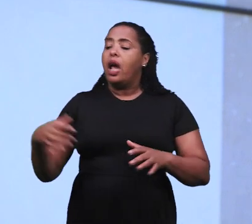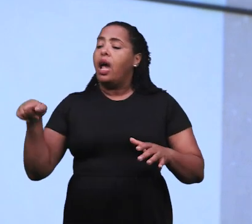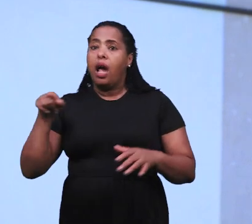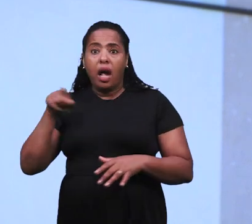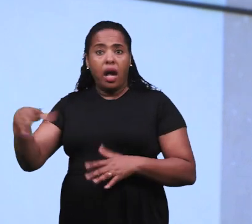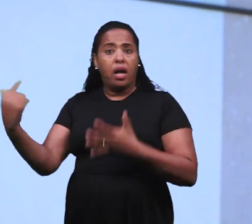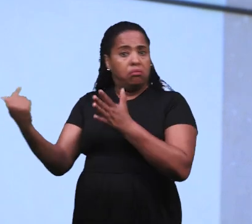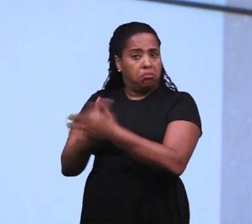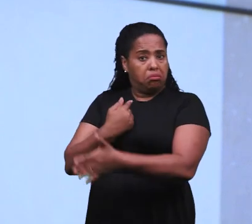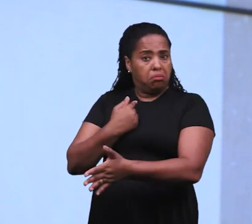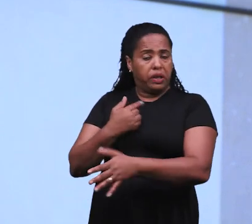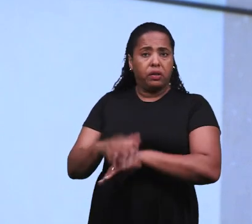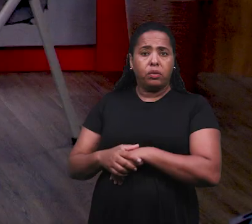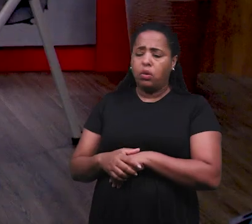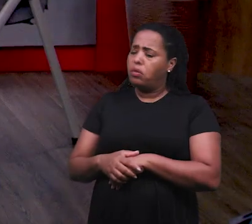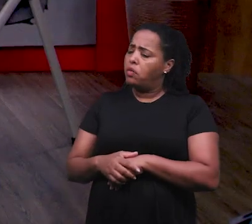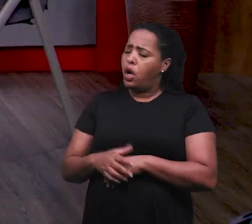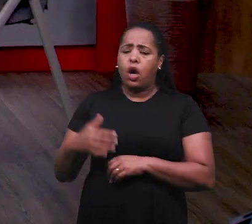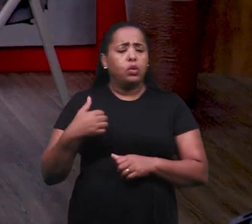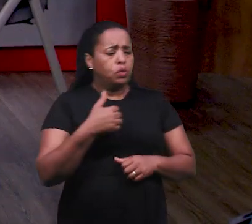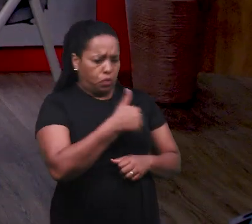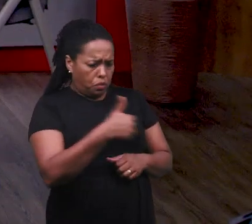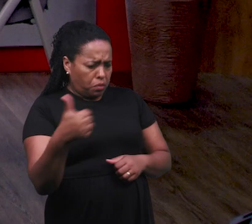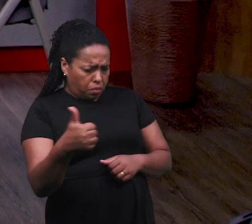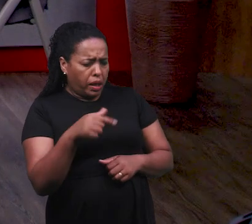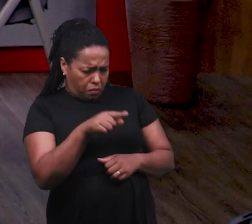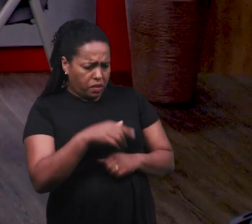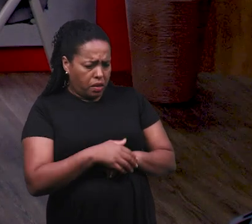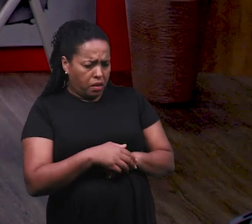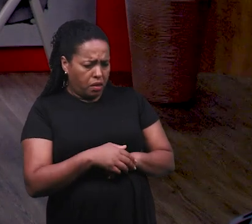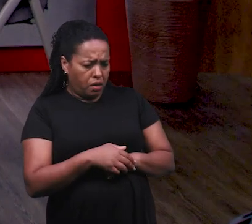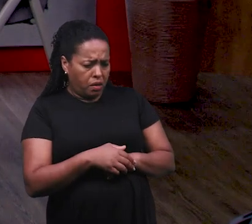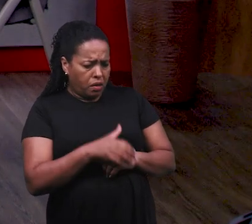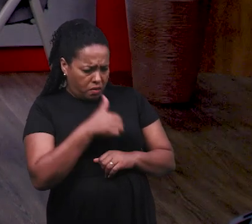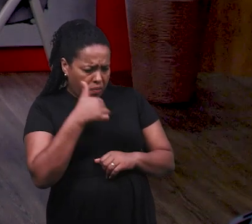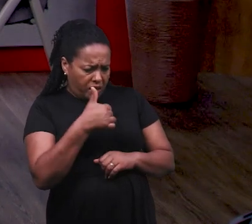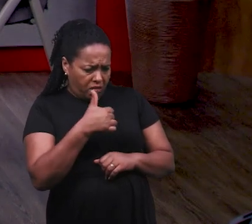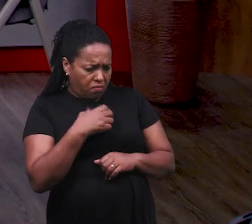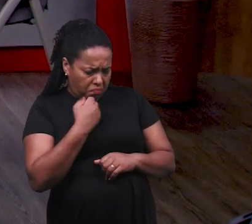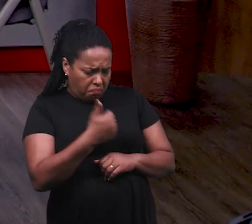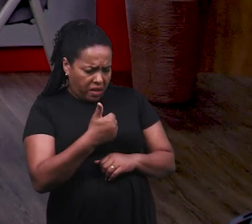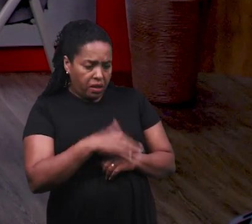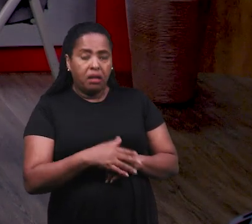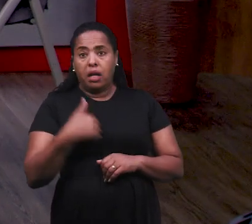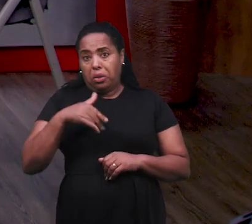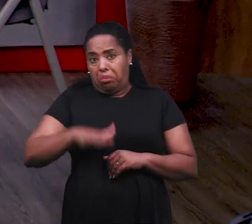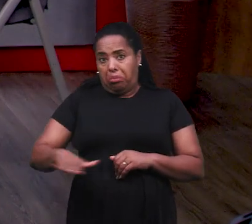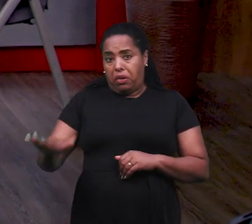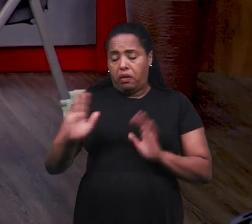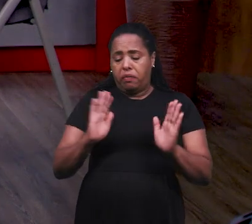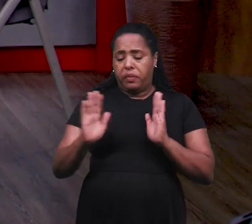somente. Ele falou assim: vai tudo bem com você? E eu, criança praticamente, né, passando por aqueles